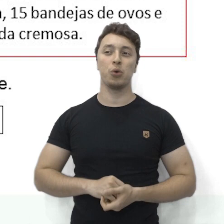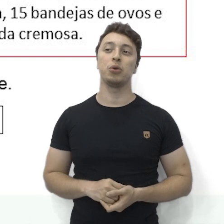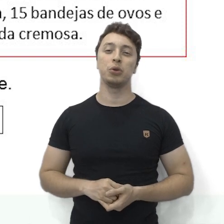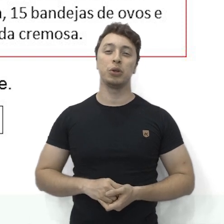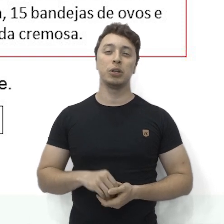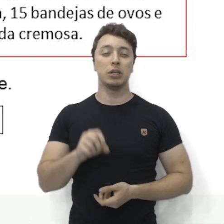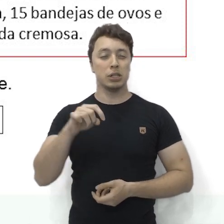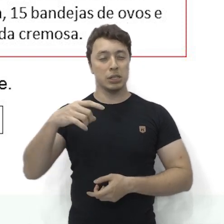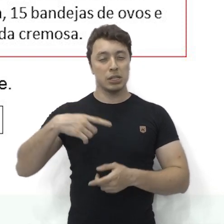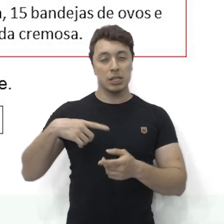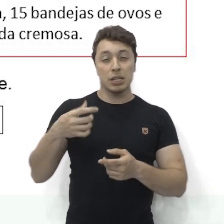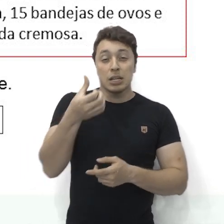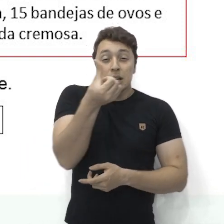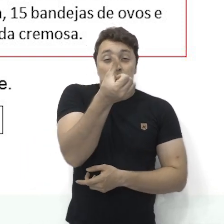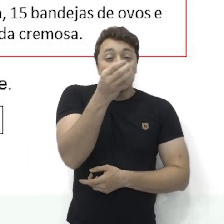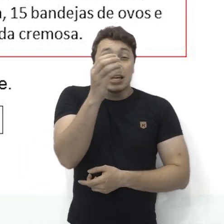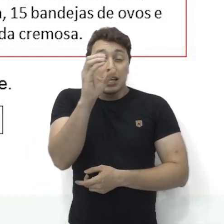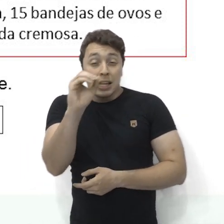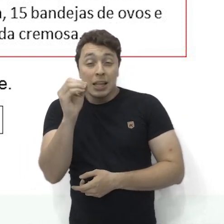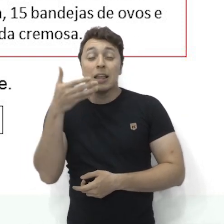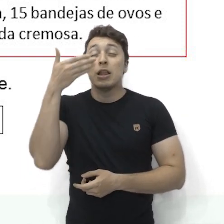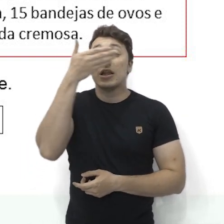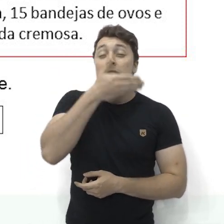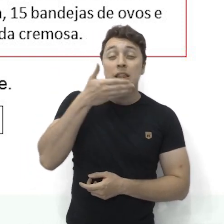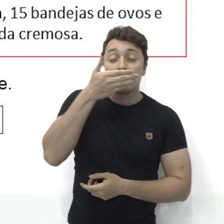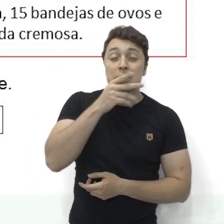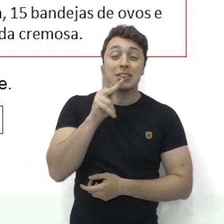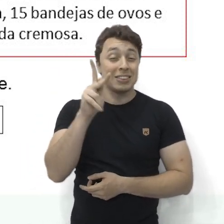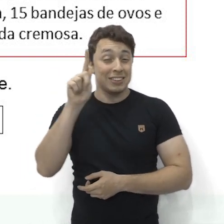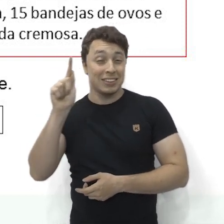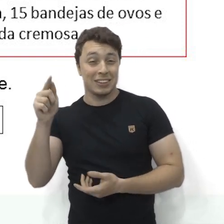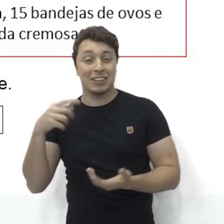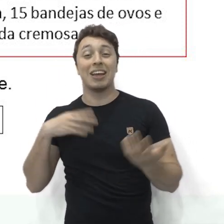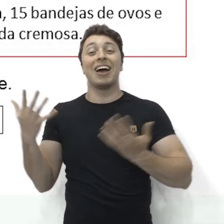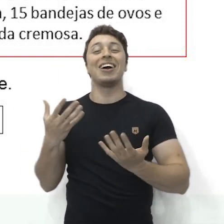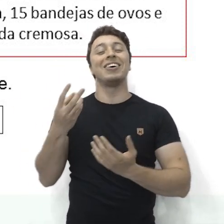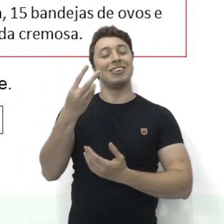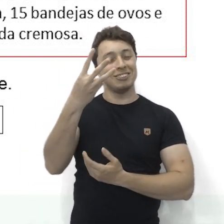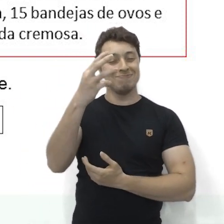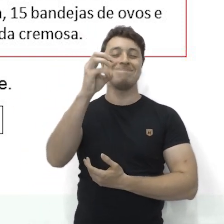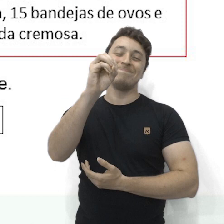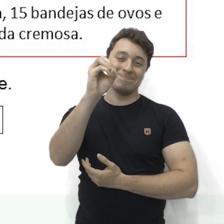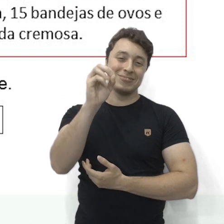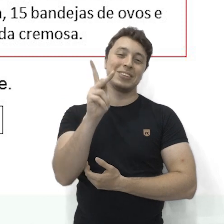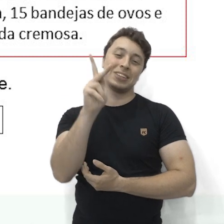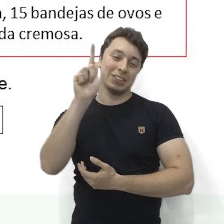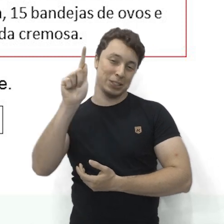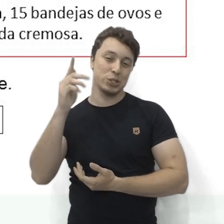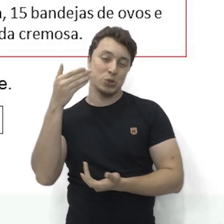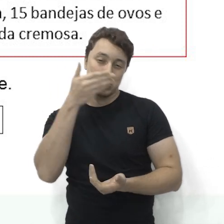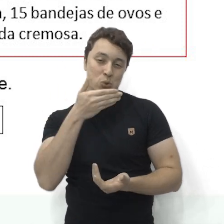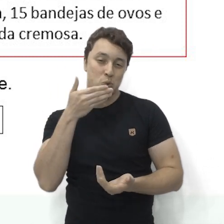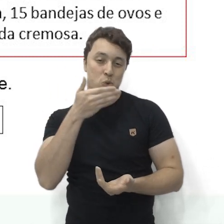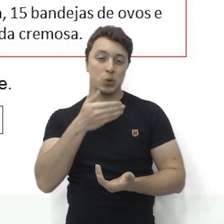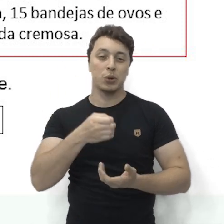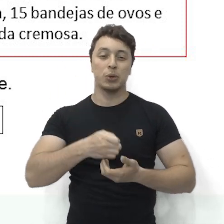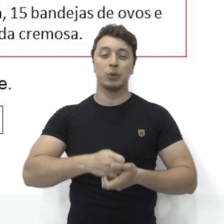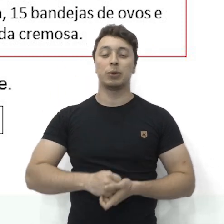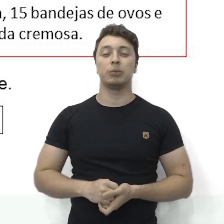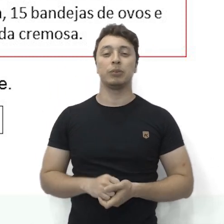Se tínhamos 60 kg de açúcar, agora teremos 30 kg de açúcar. Se